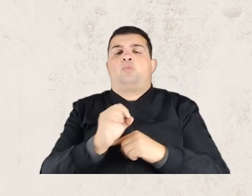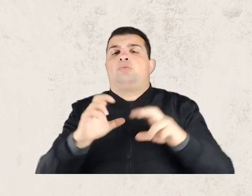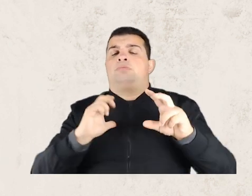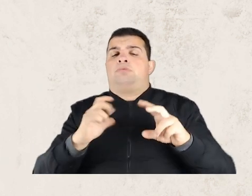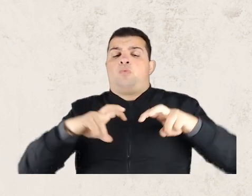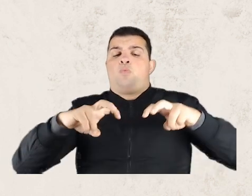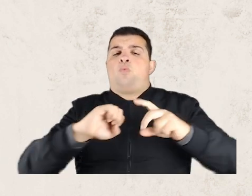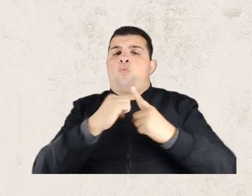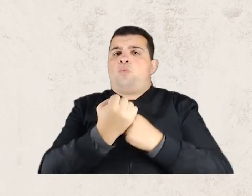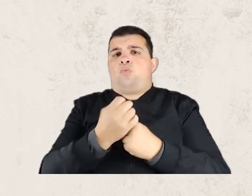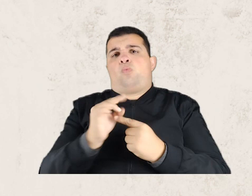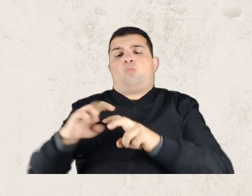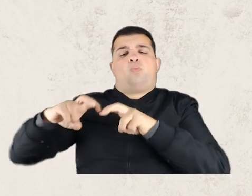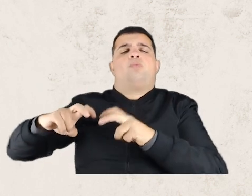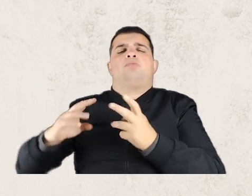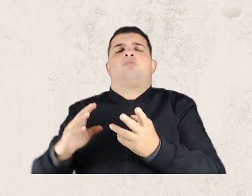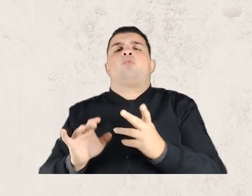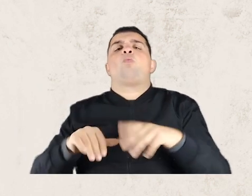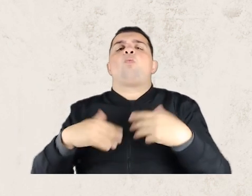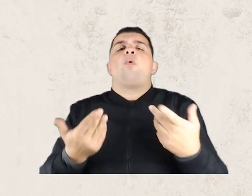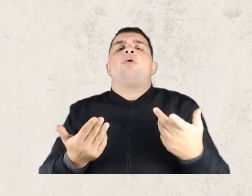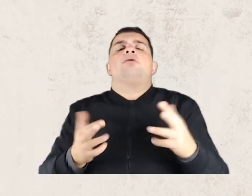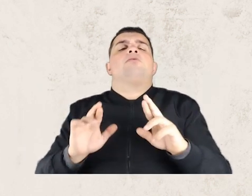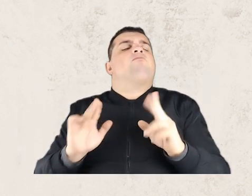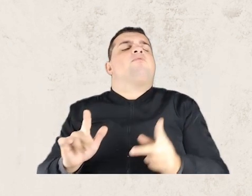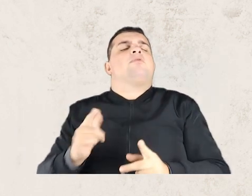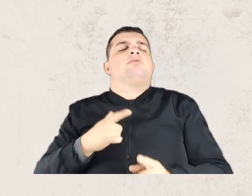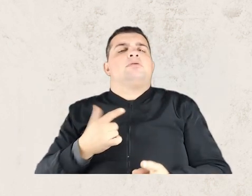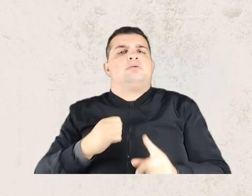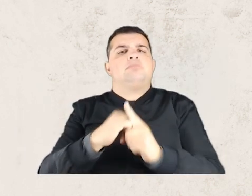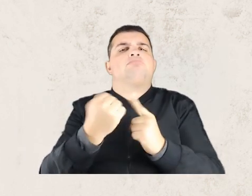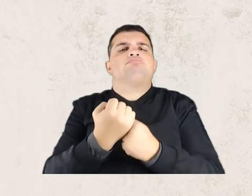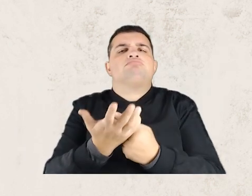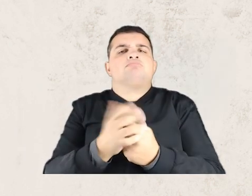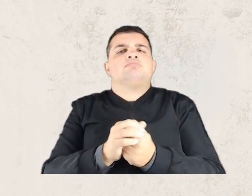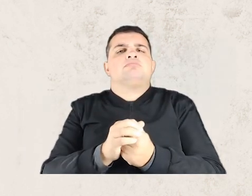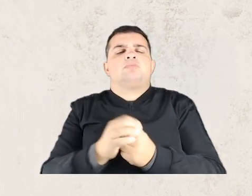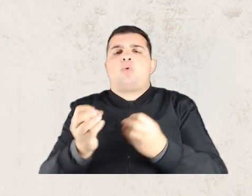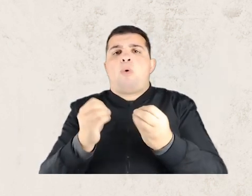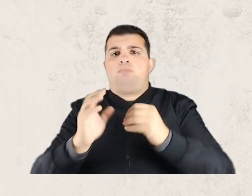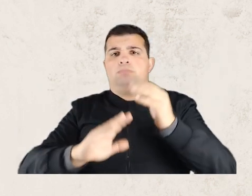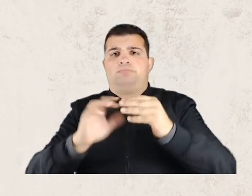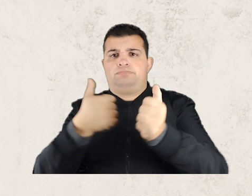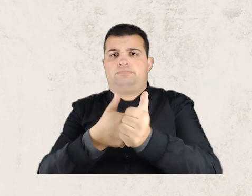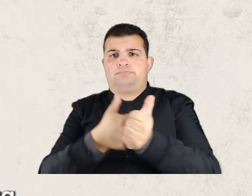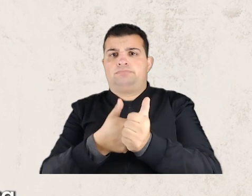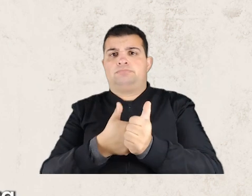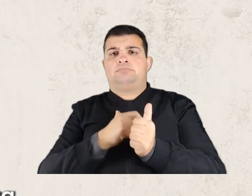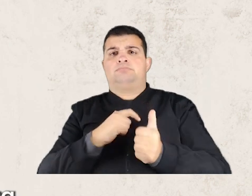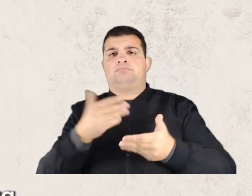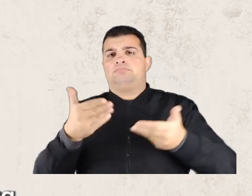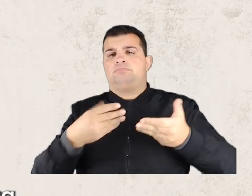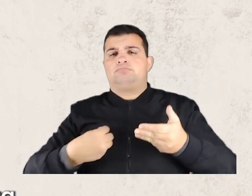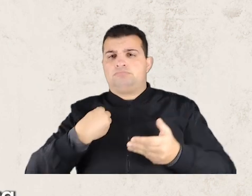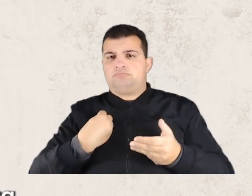escutar, né, assim, eu tenho um preço social. Ou então, eu faço uma clínica social. Eu tenho uma